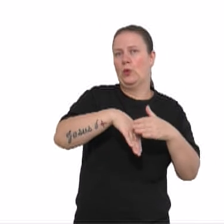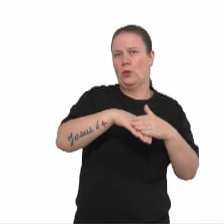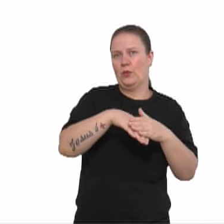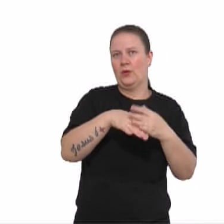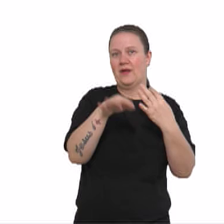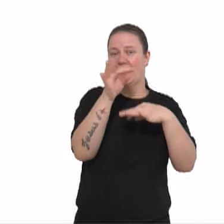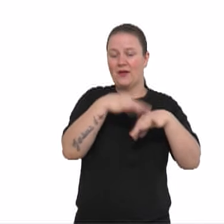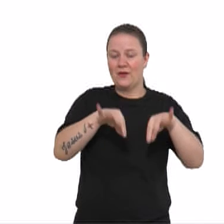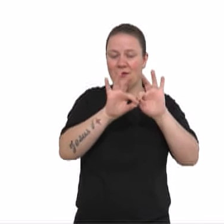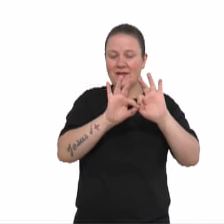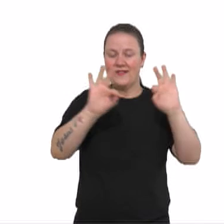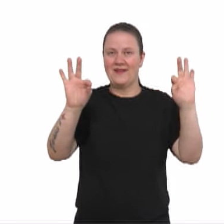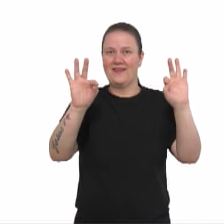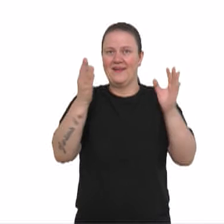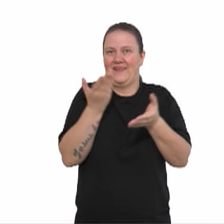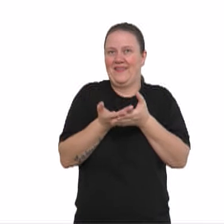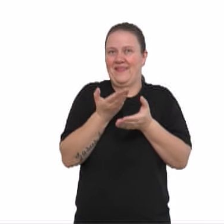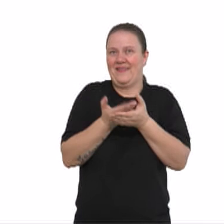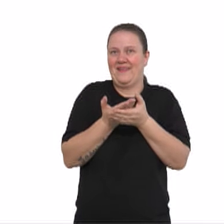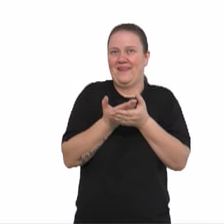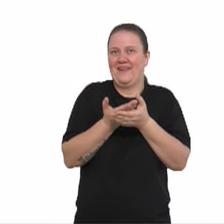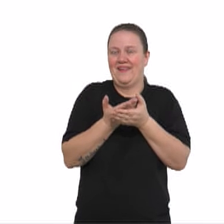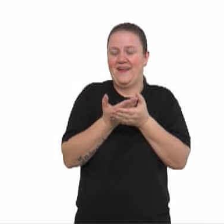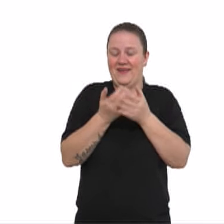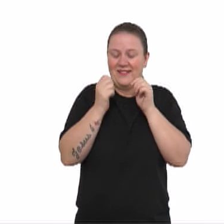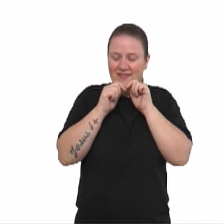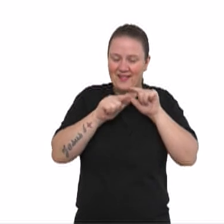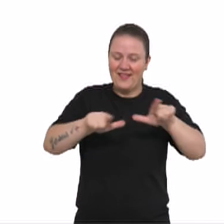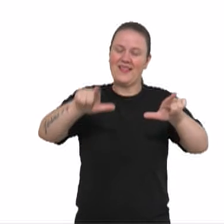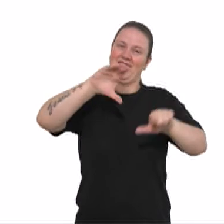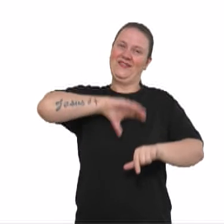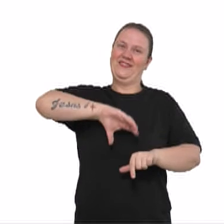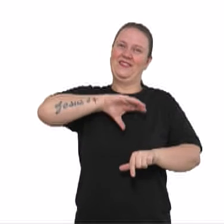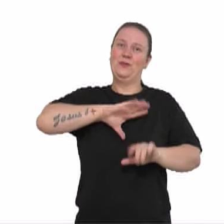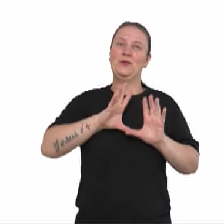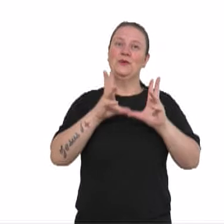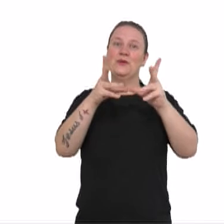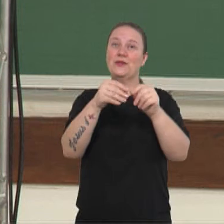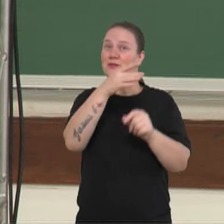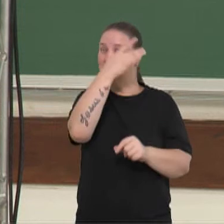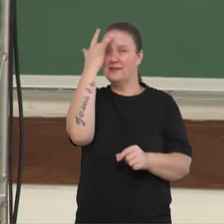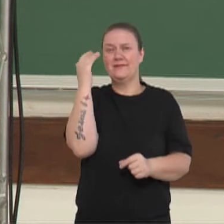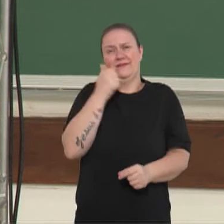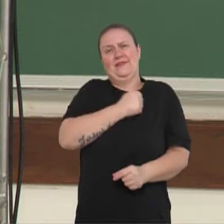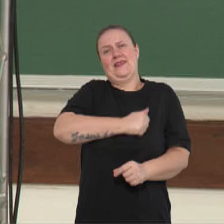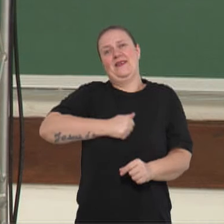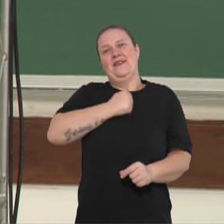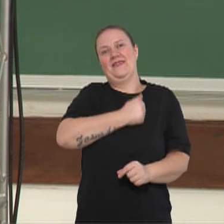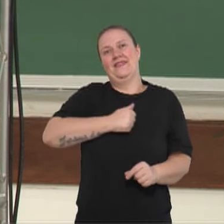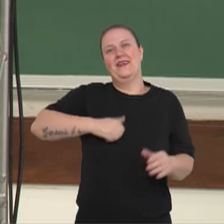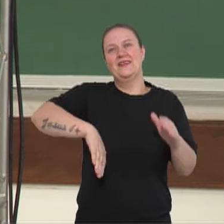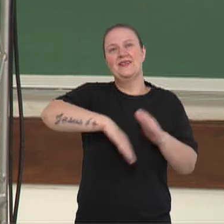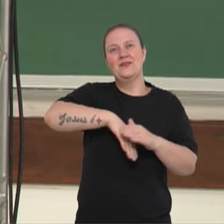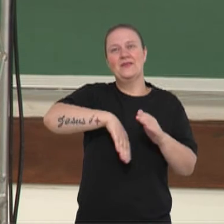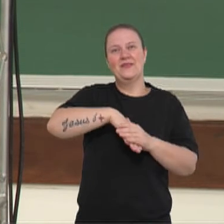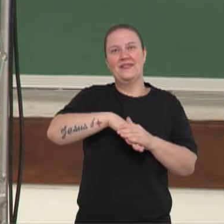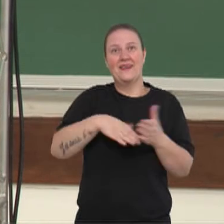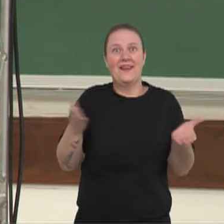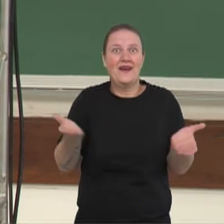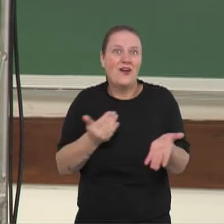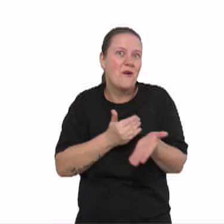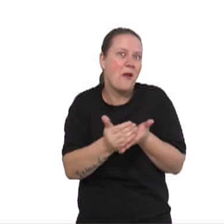aula de língua portuguesa para todo mundo que está com saudade do futebol, tá? Hora da produção.